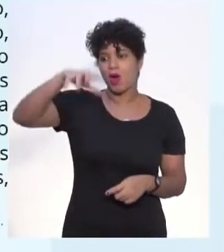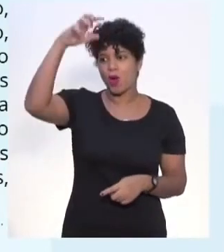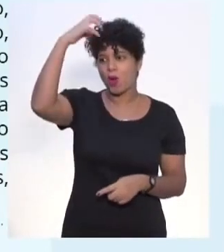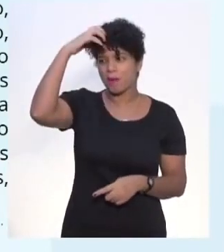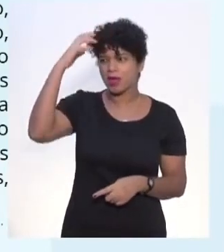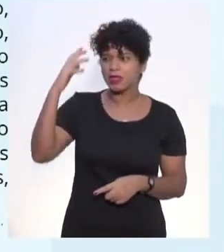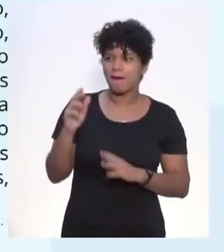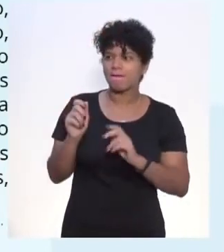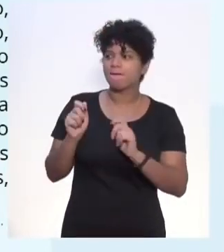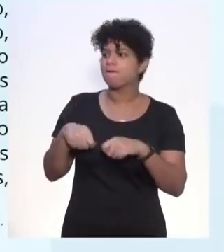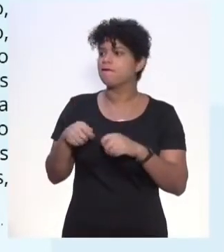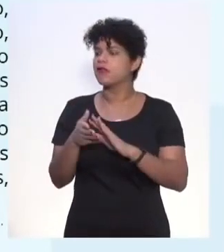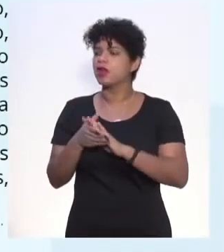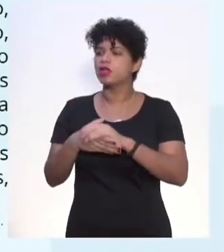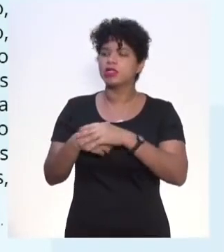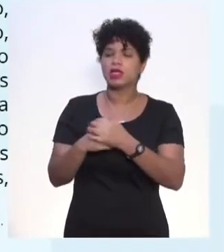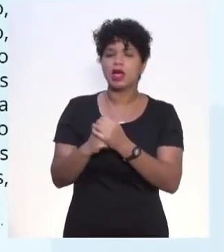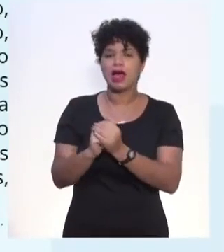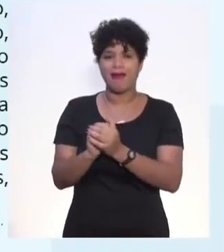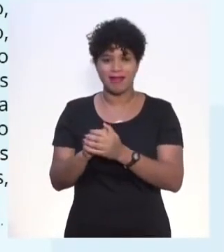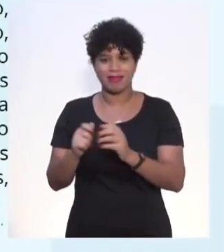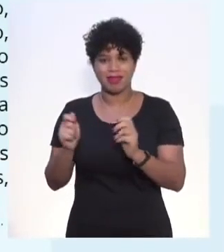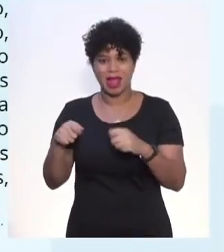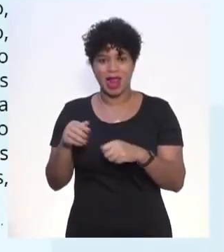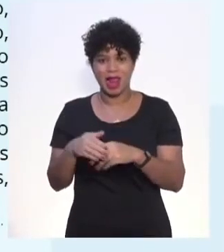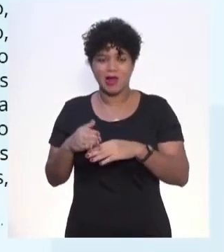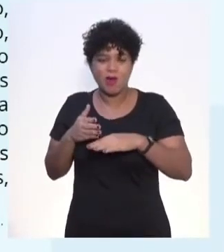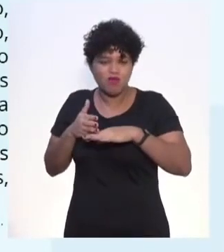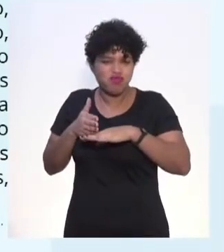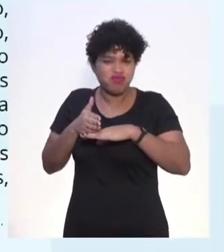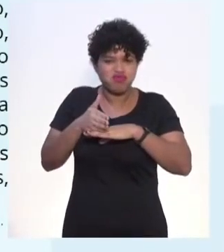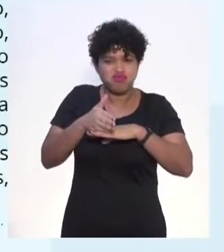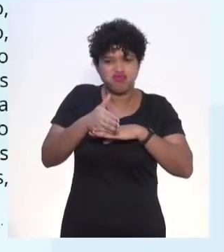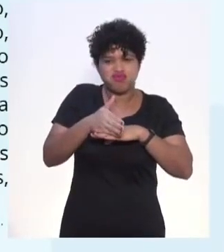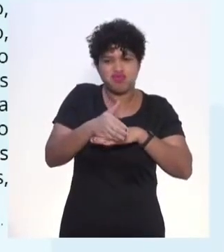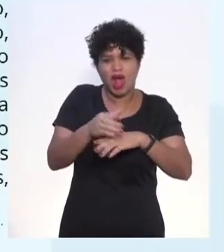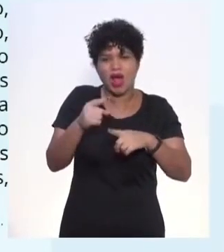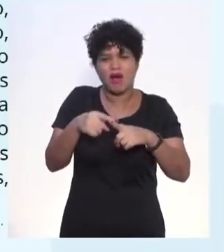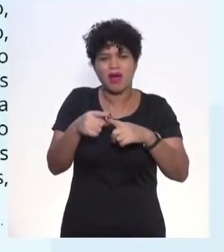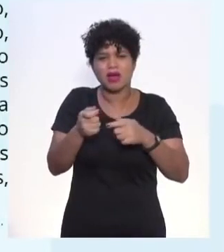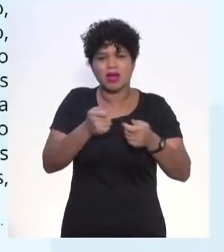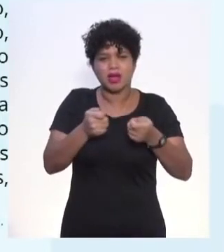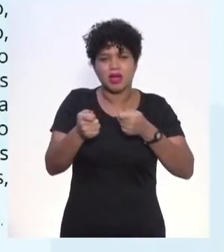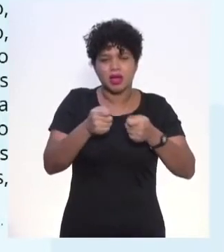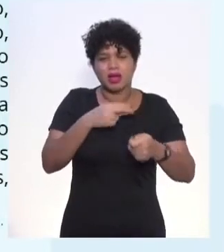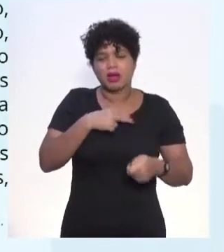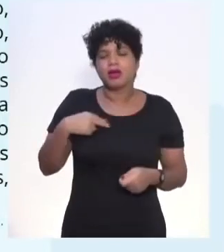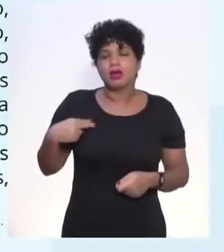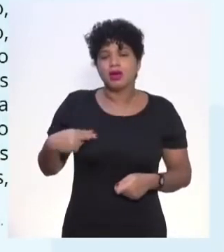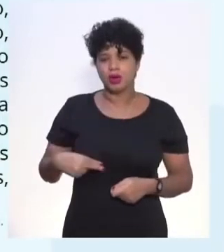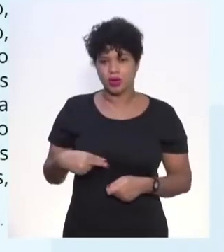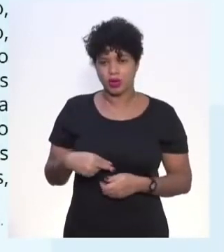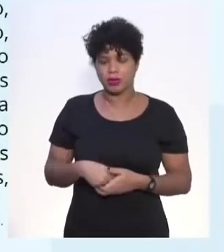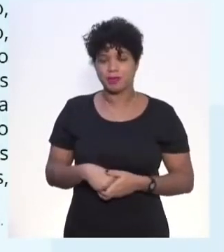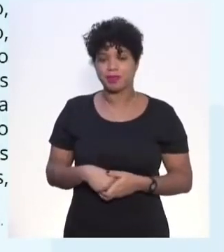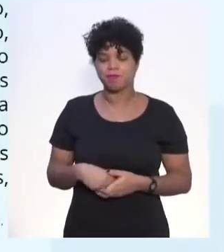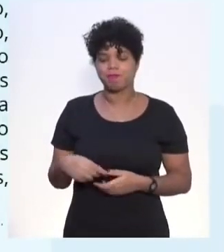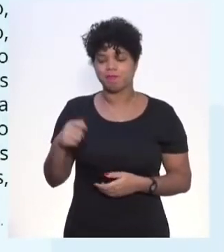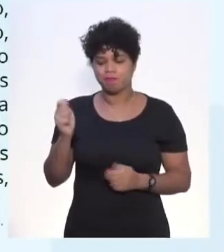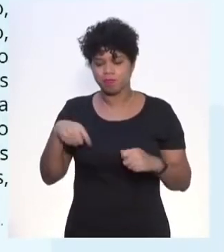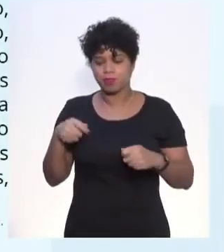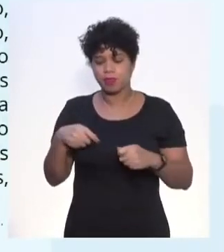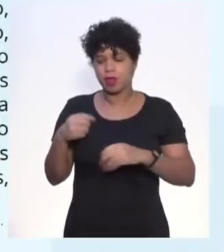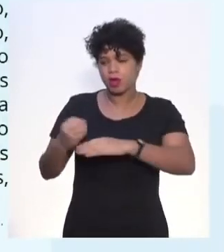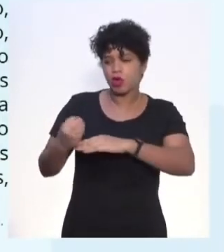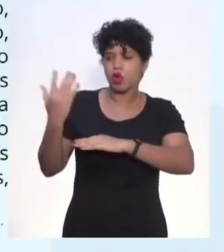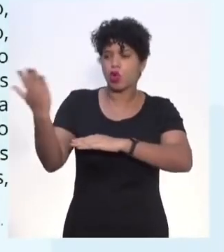tentativa de penetrar no mercado chinês, que era totalmente fechado, eles promoveram uma